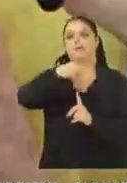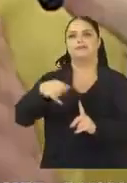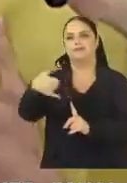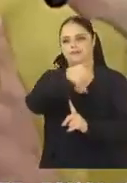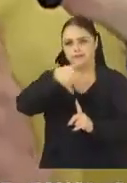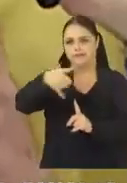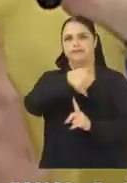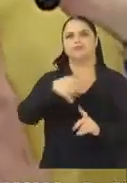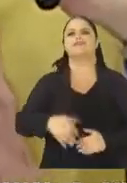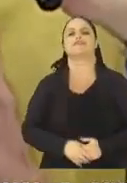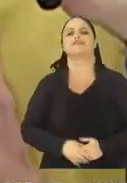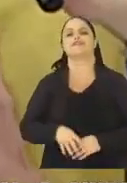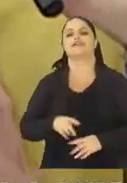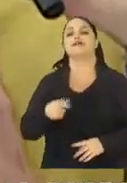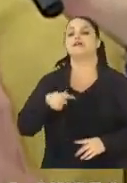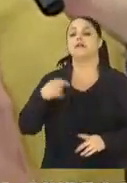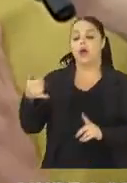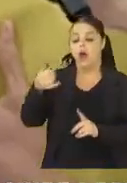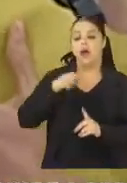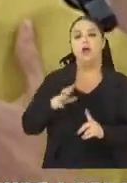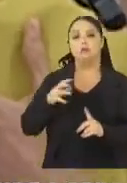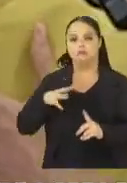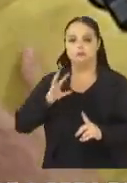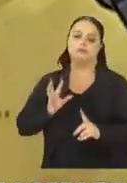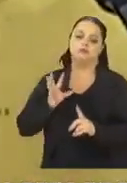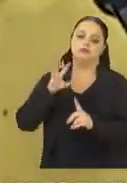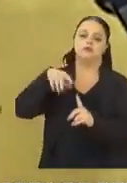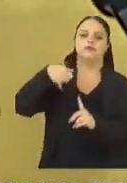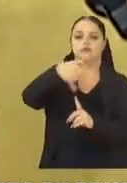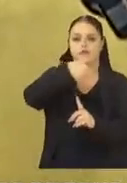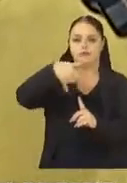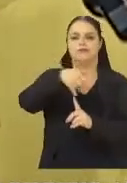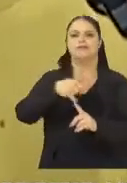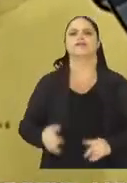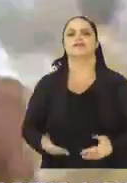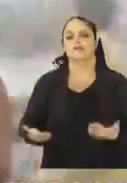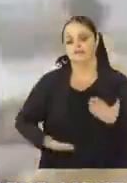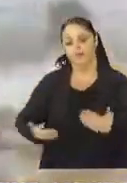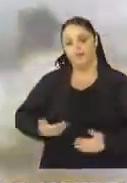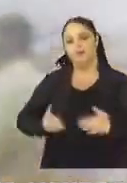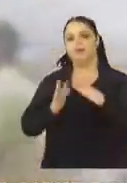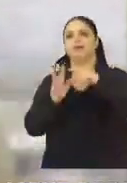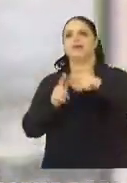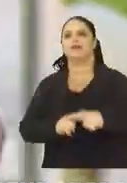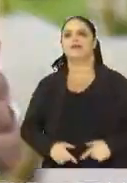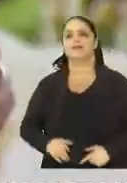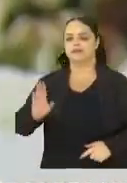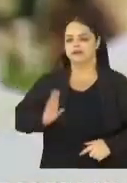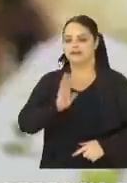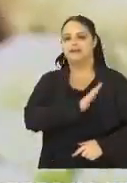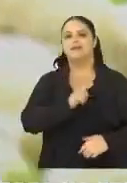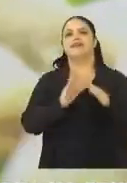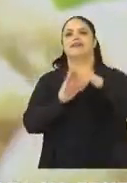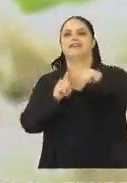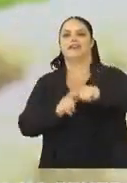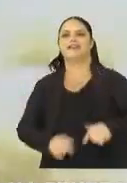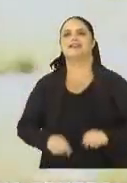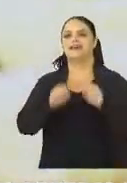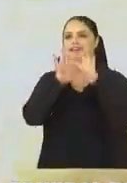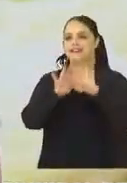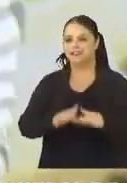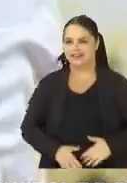Deus eu recebo em nome dele ele é um obreiro na igreja vai ser um bispo tem esse Ministério